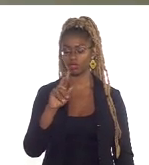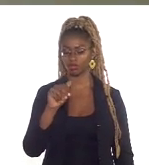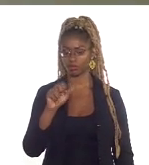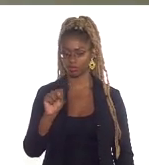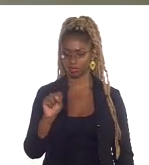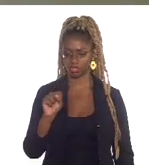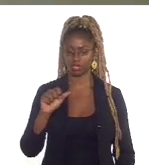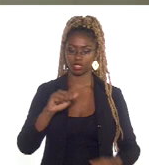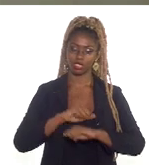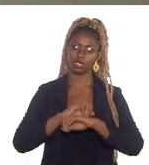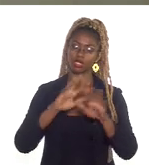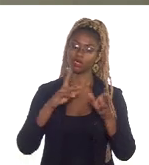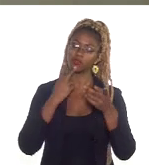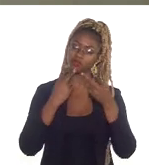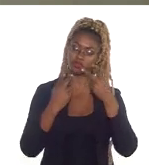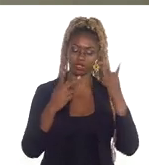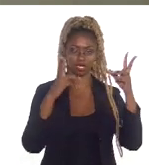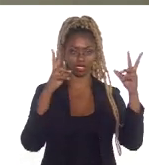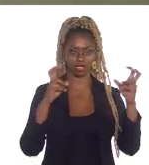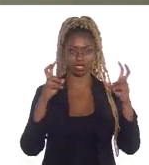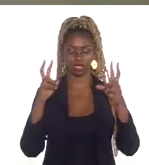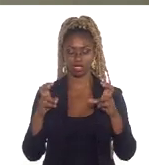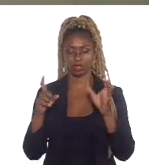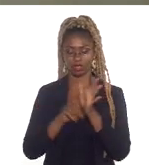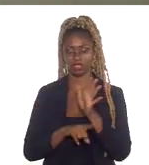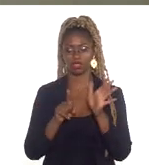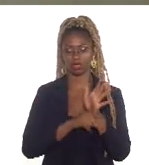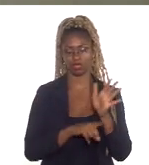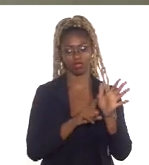evidentemente, para falar sobre o tema das deduções.